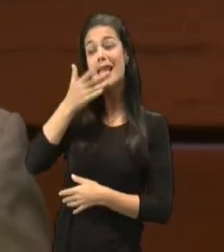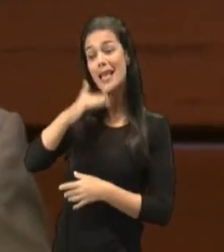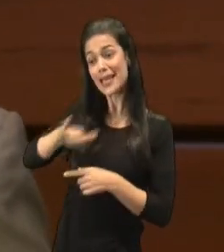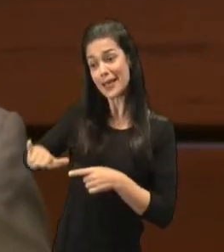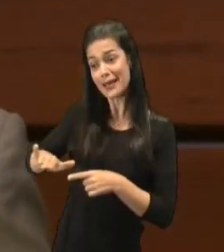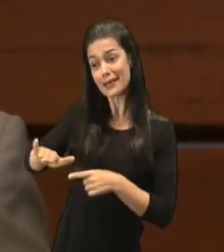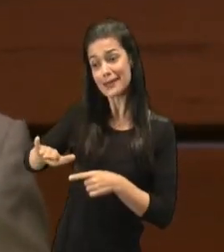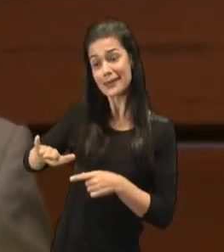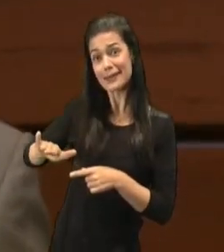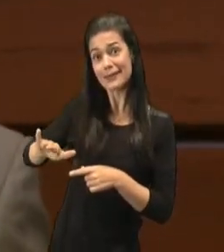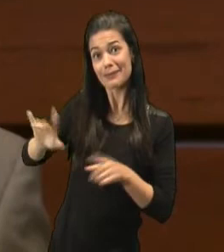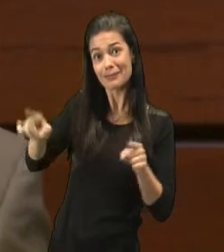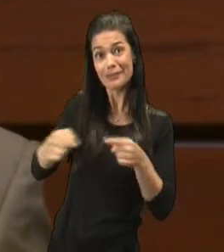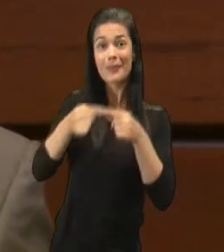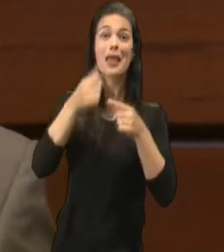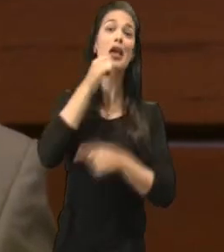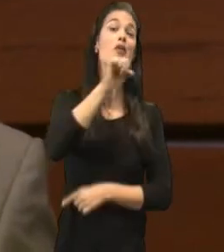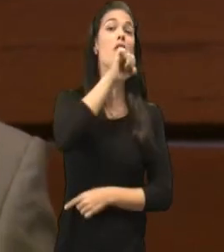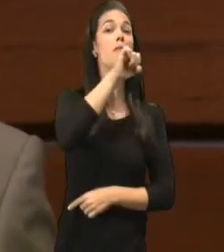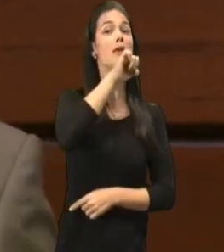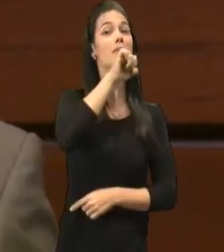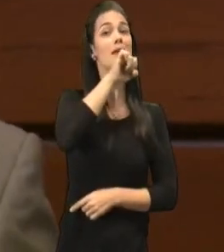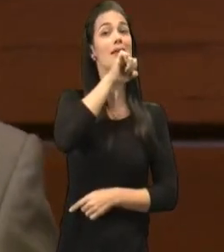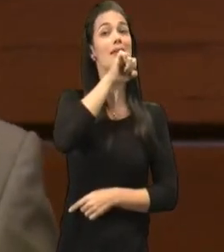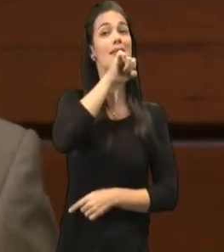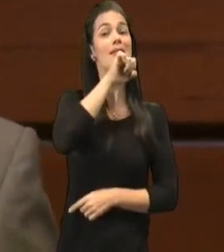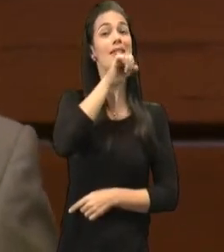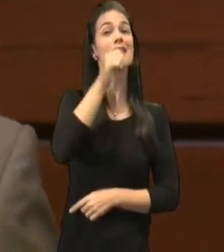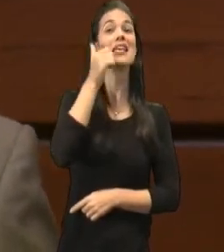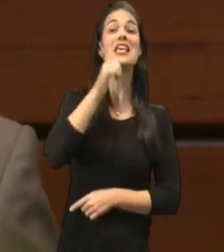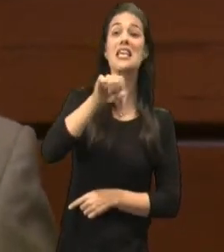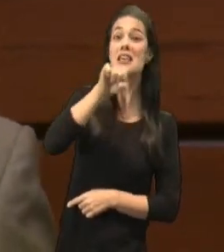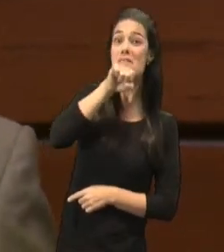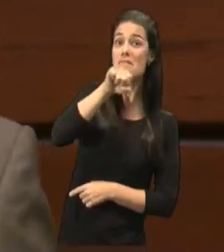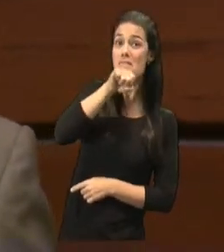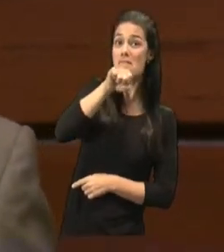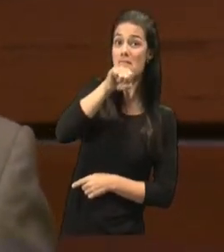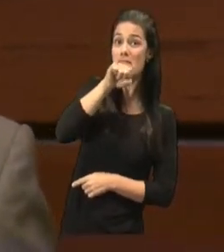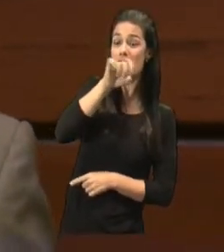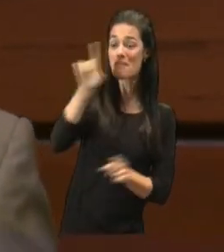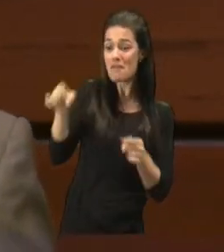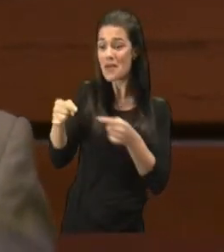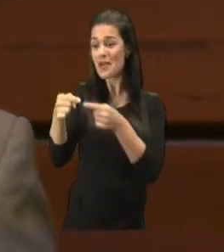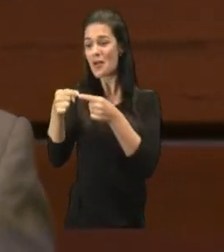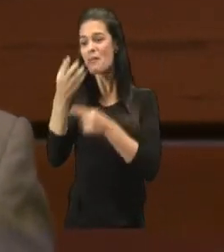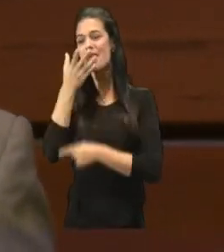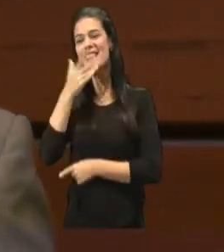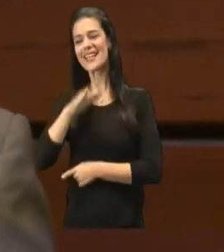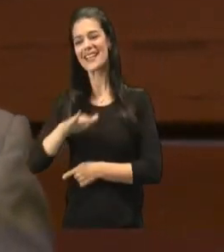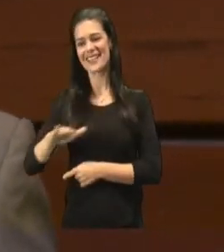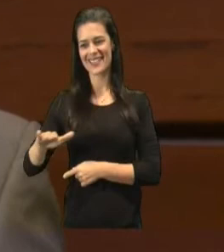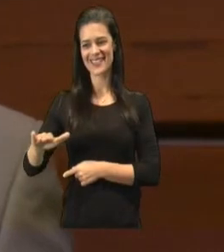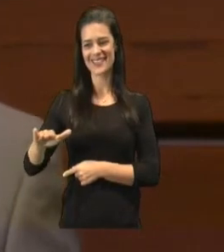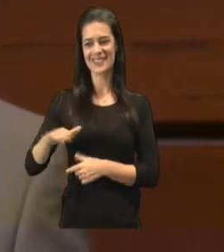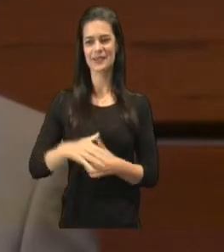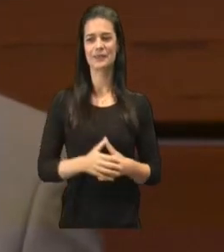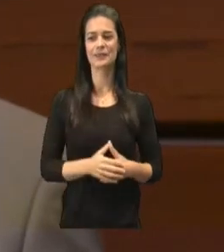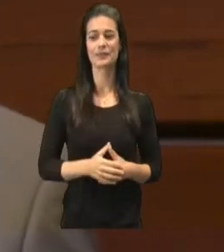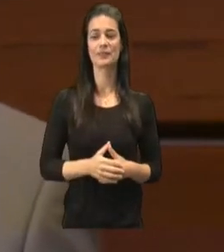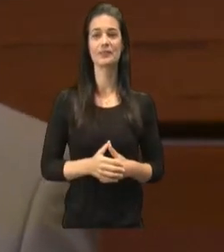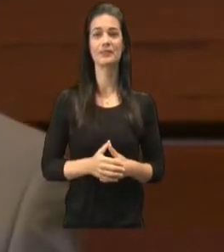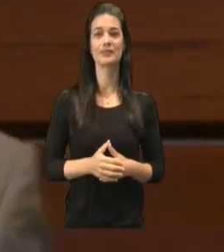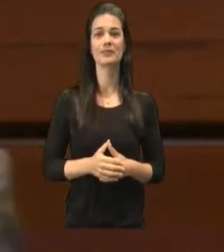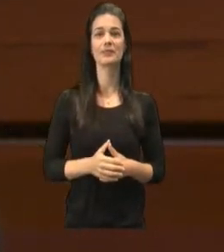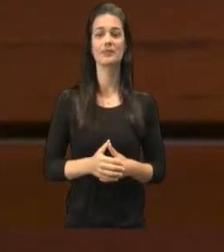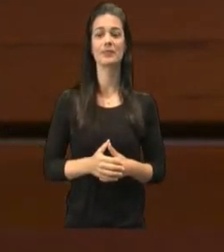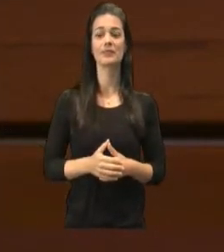mãe. E quando nós falamos de mãe, falamos também com relação às crianças. Eu quero destacar neste culto a